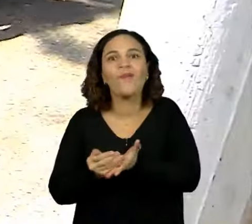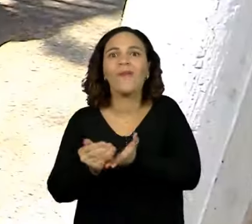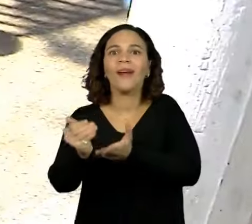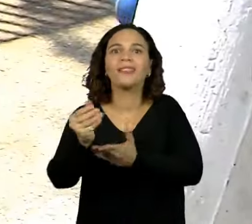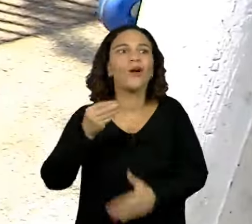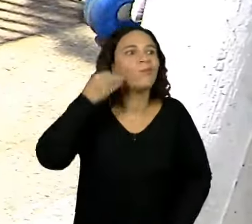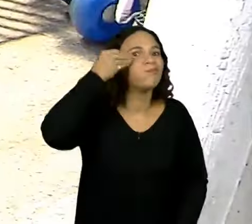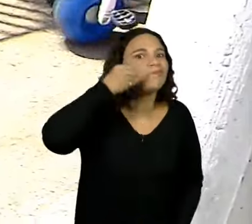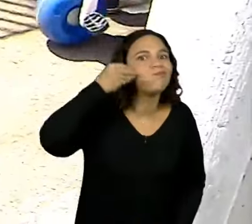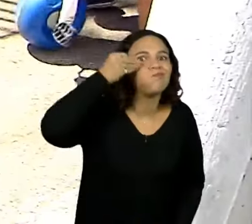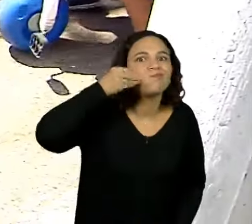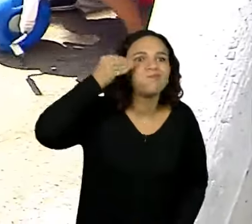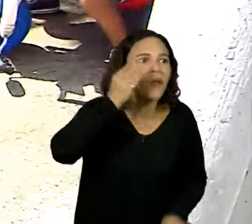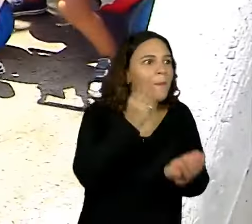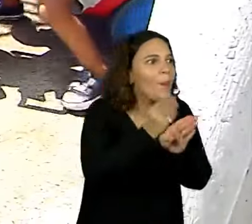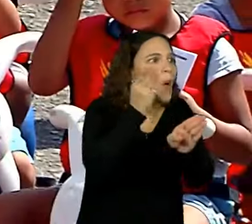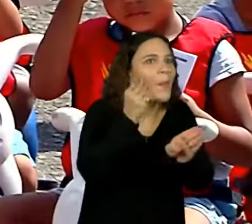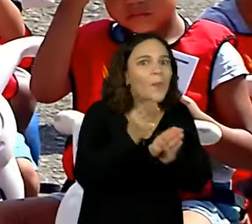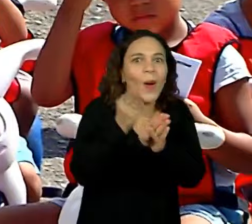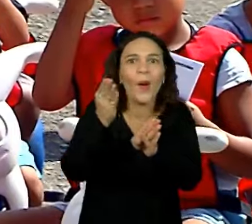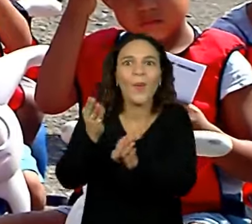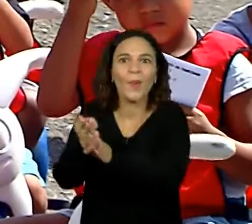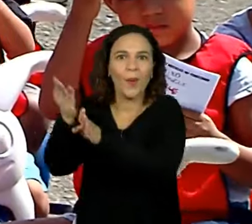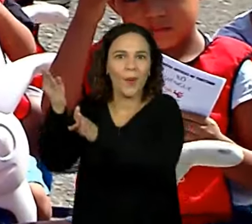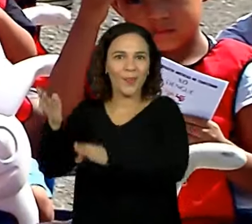e muitas descobertas.